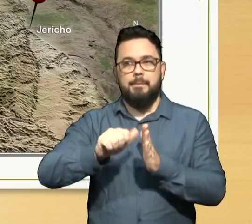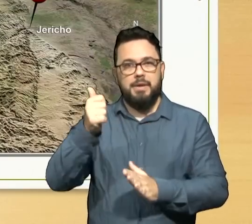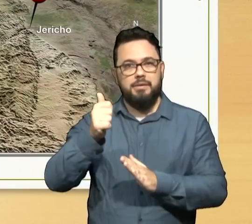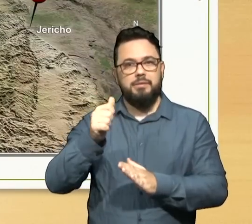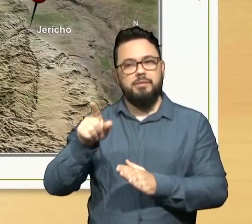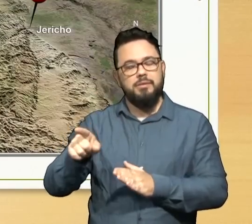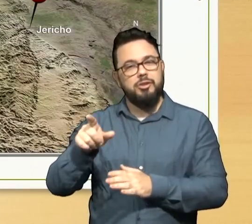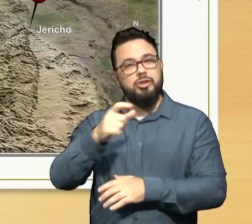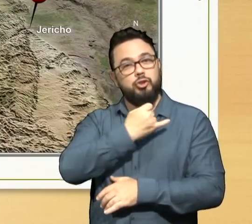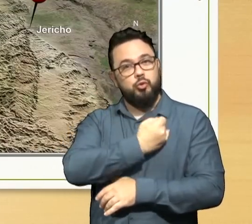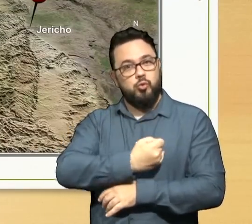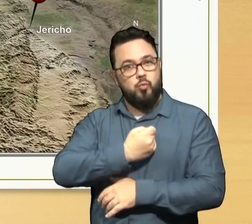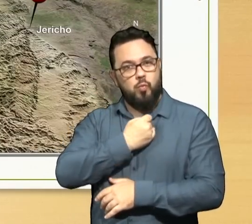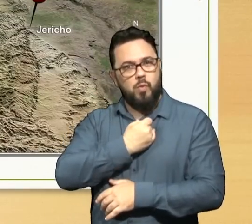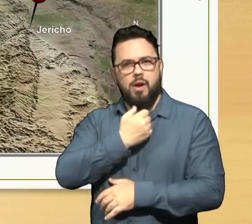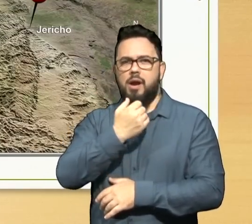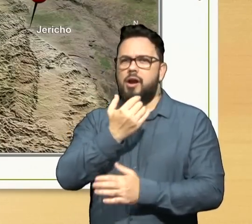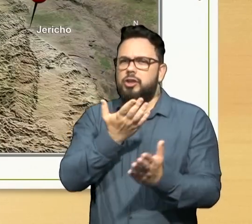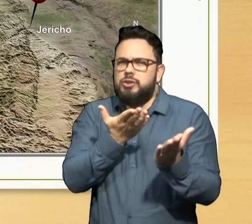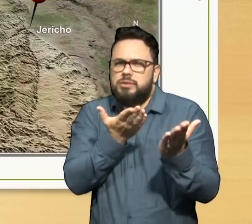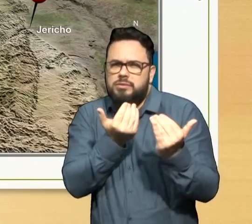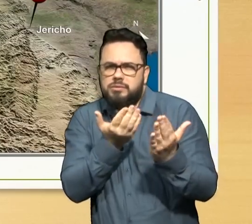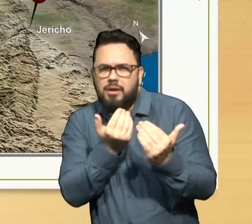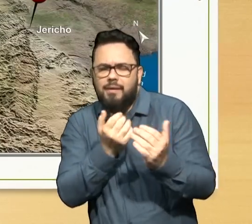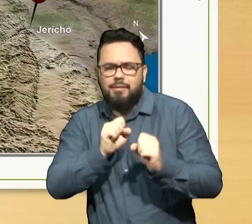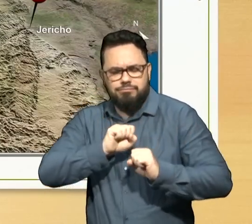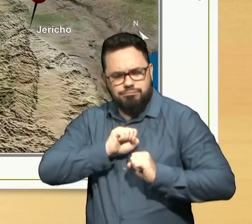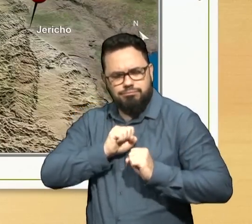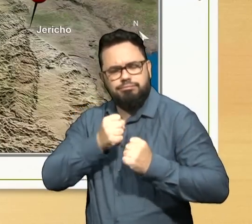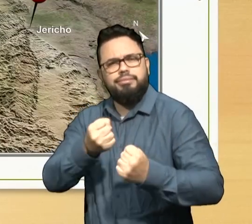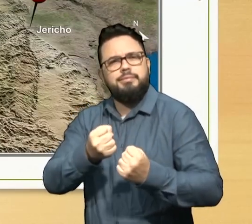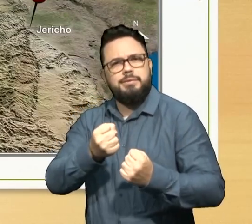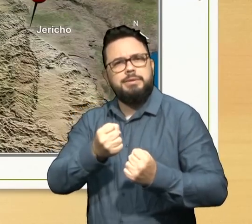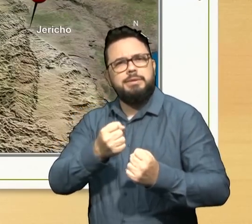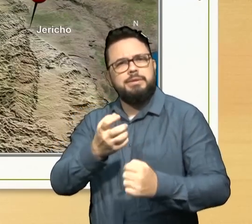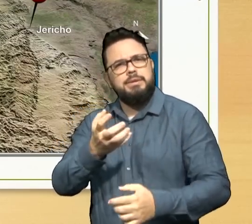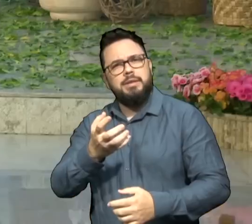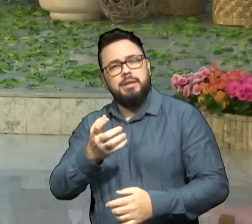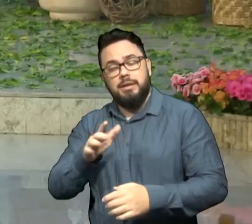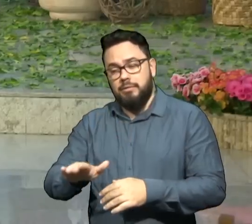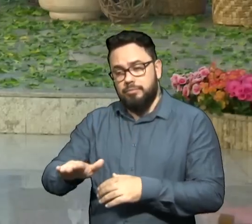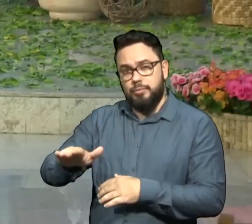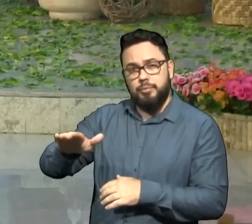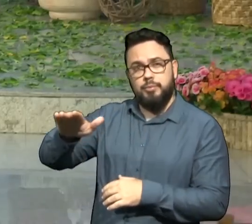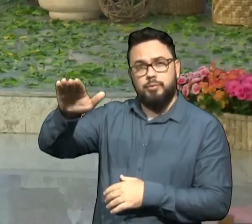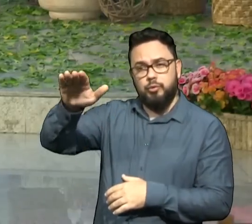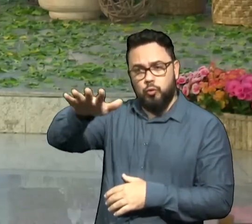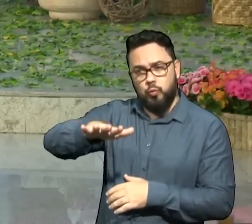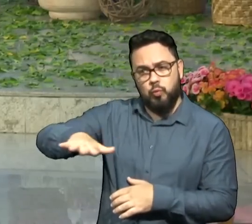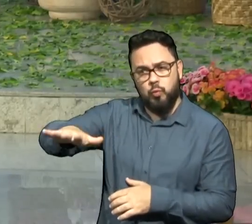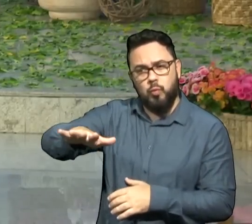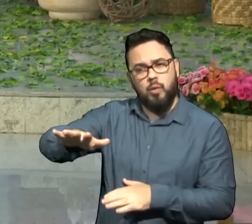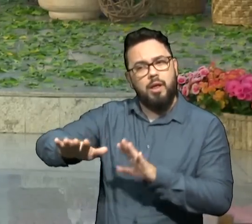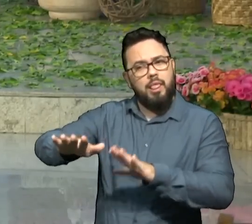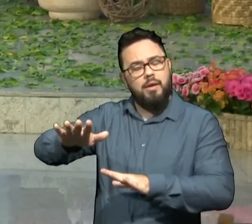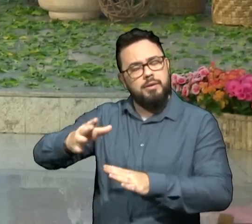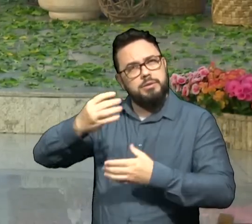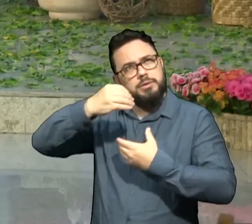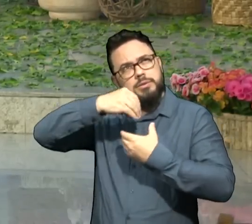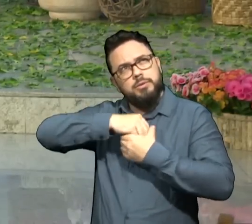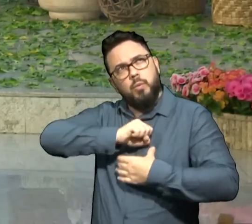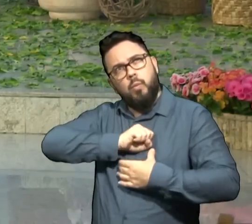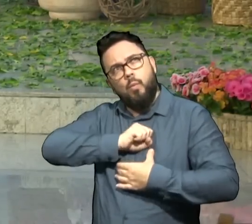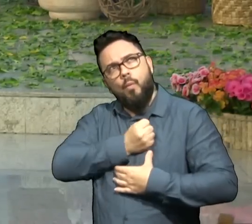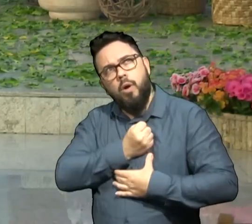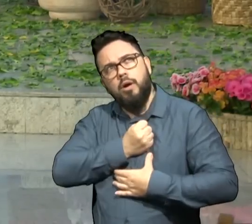jovem audacioso ele queria encontrar o Messias ele cresceu na Galileia talvez com ódio dos judeus porque é lógico